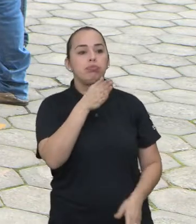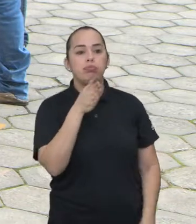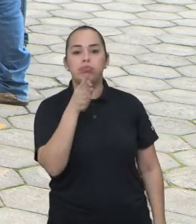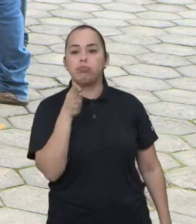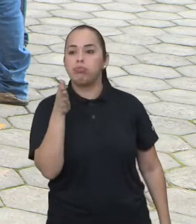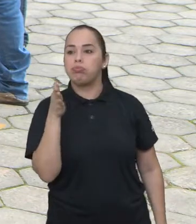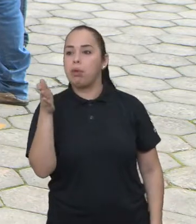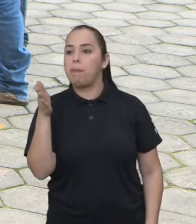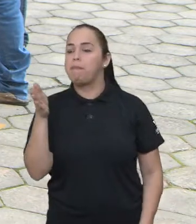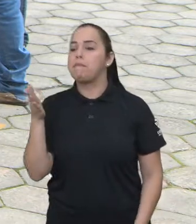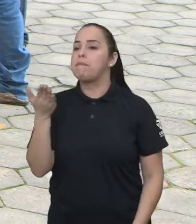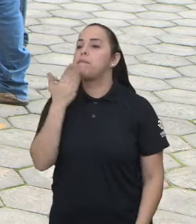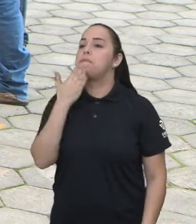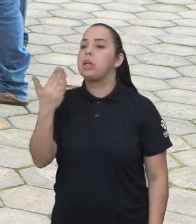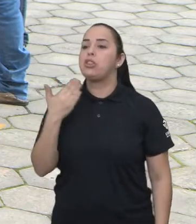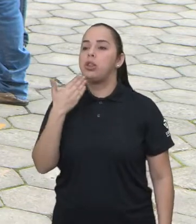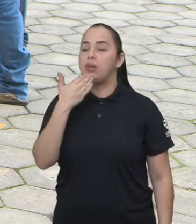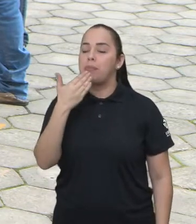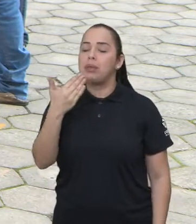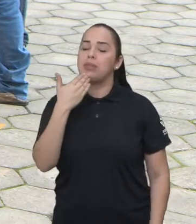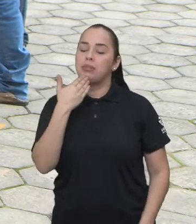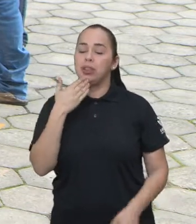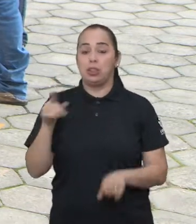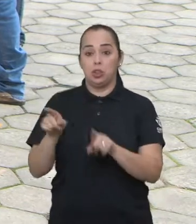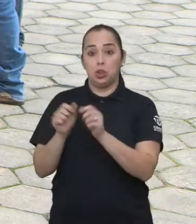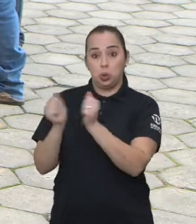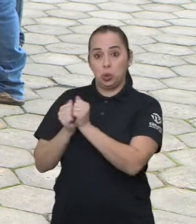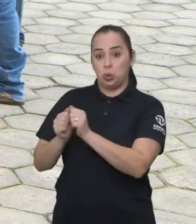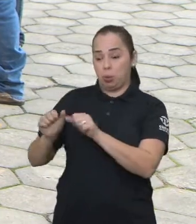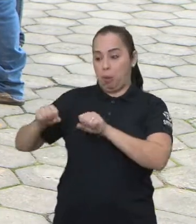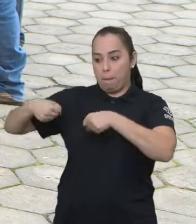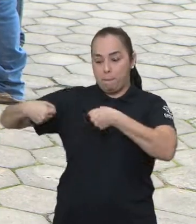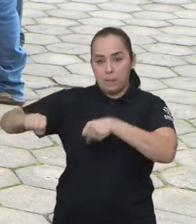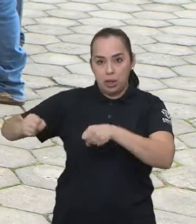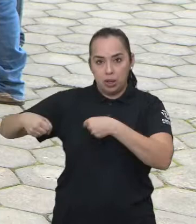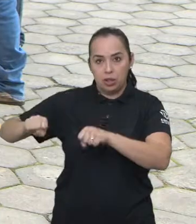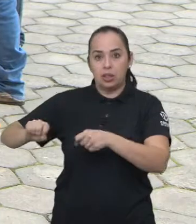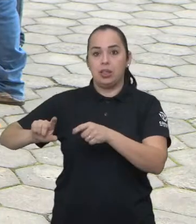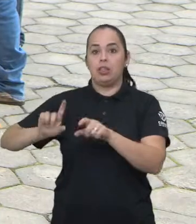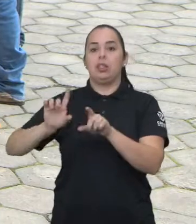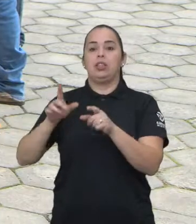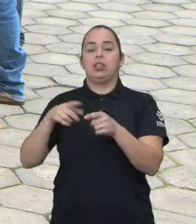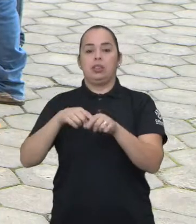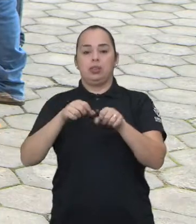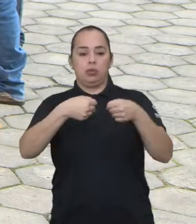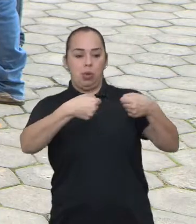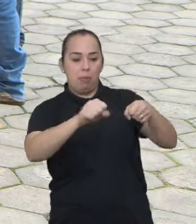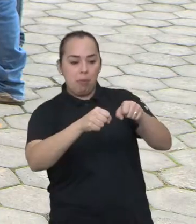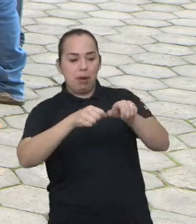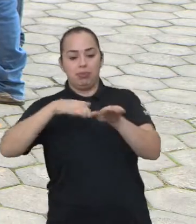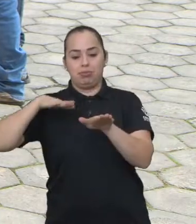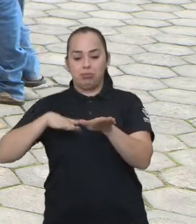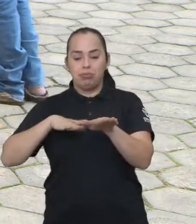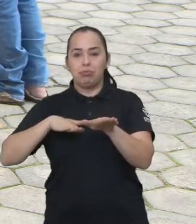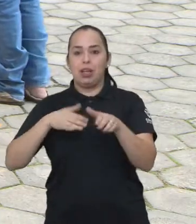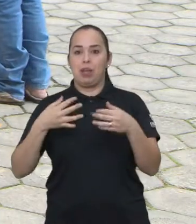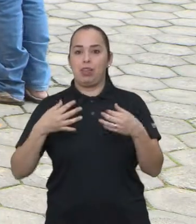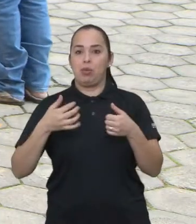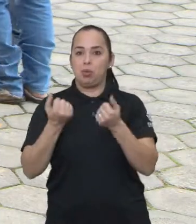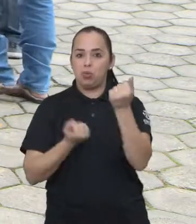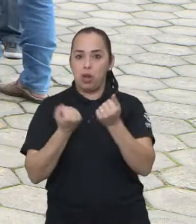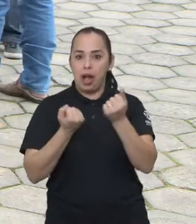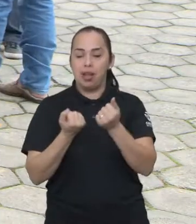a gente sai em todas as ruas da nossa Paróquia os motociclistas vão a frente e depois os carros de apoio os